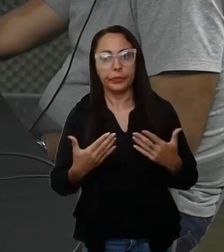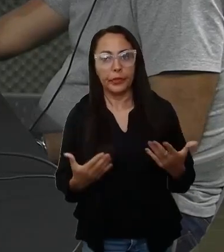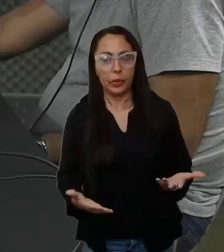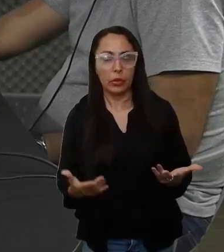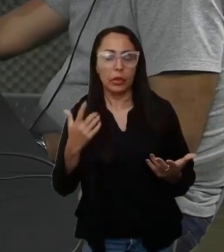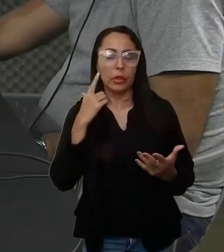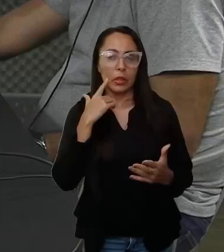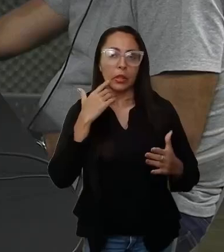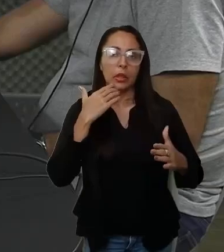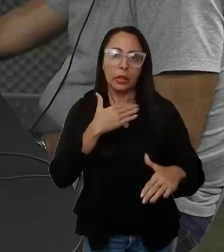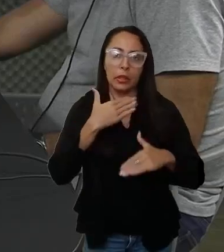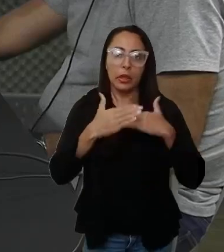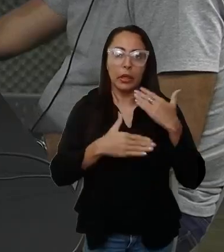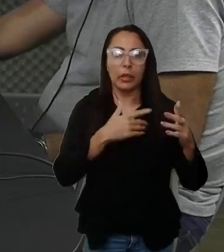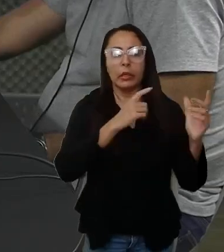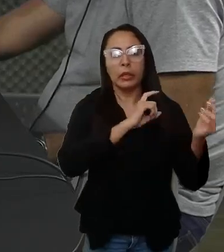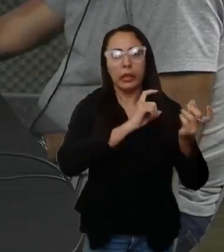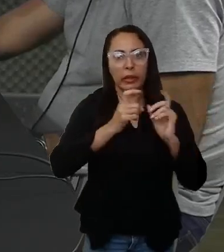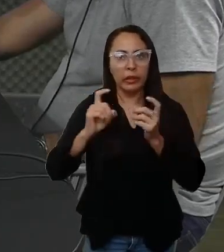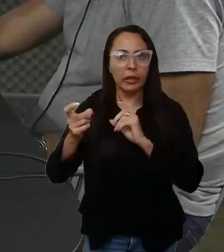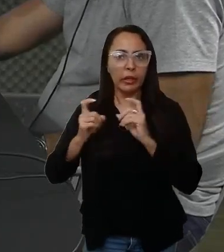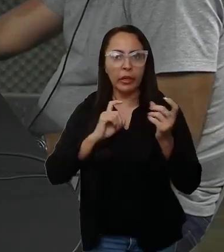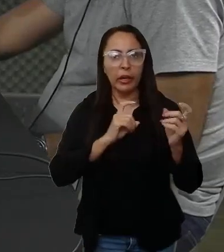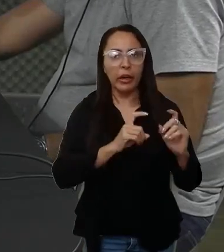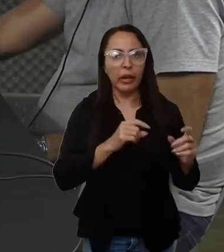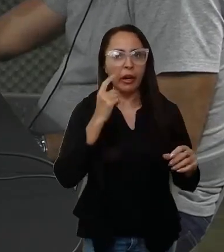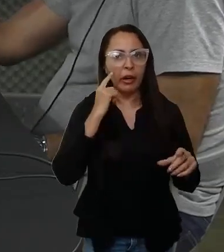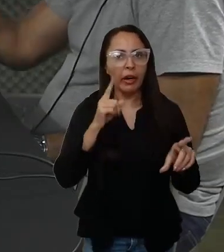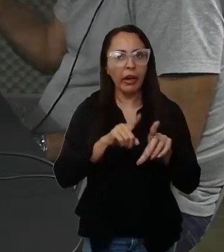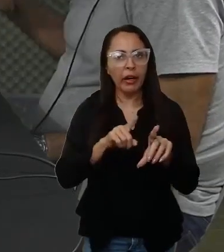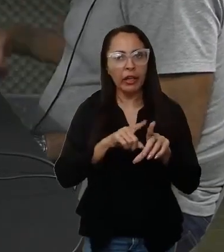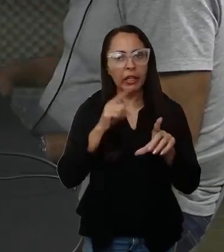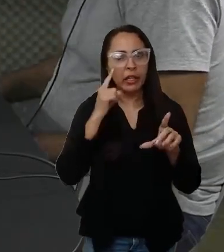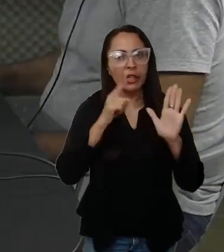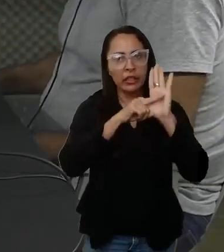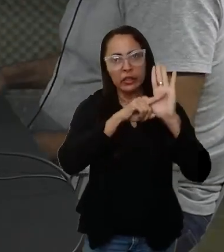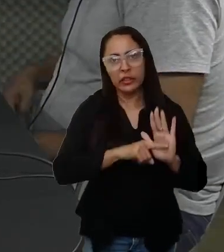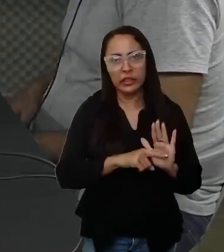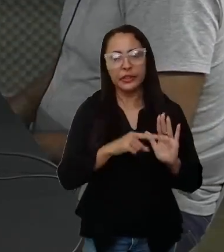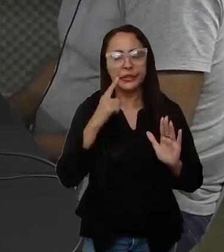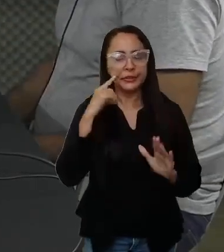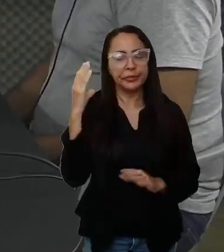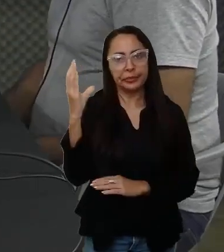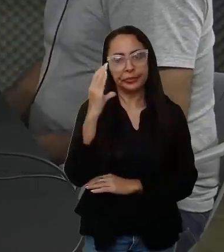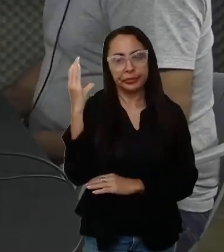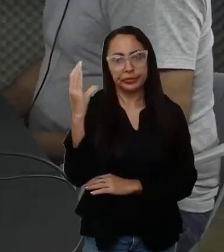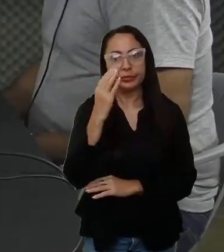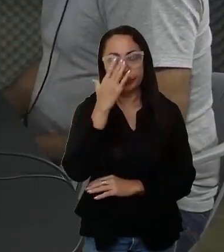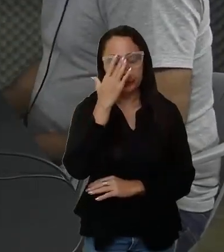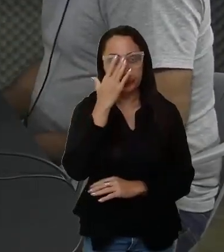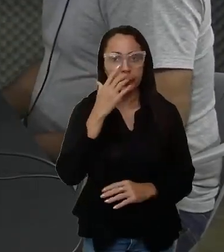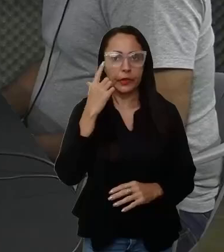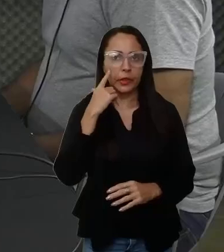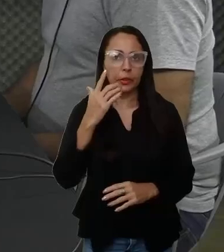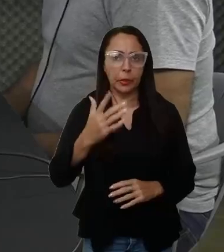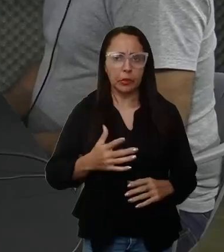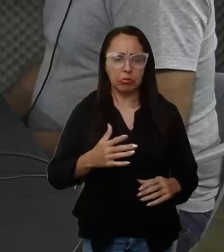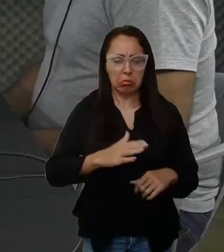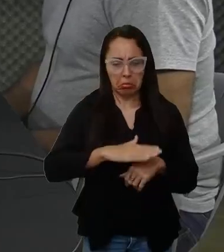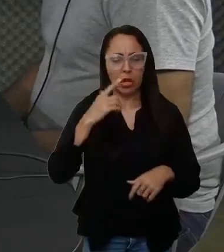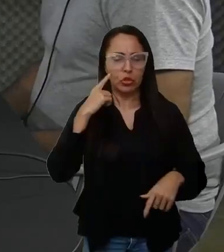gera esses debates. Existe entre aspas, negacionismo climático e essas coisas que são questões mais políticas,